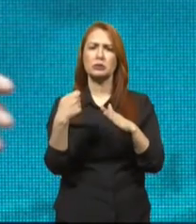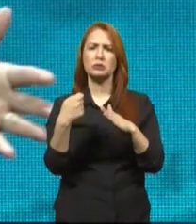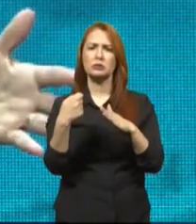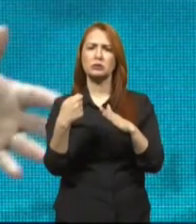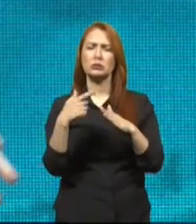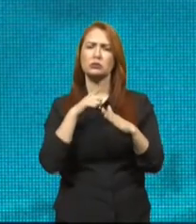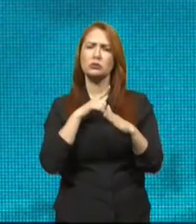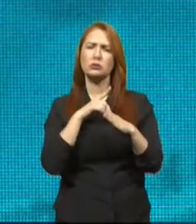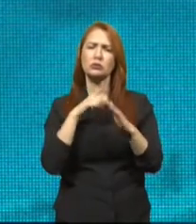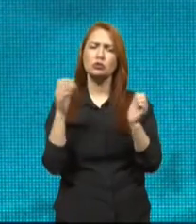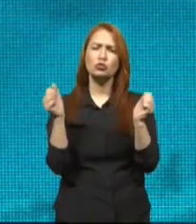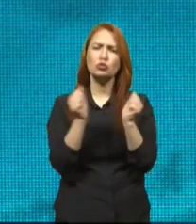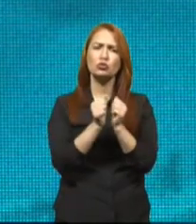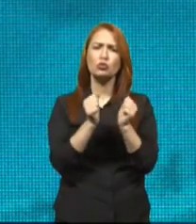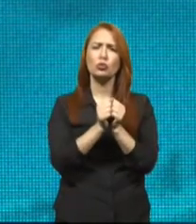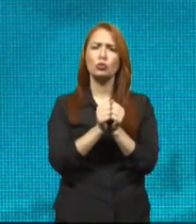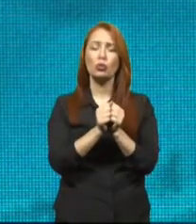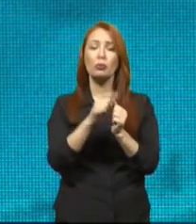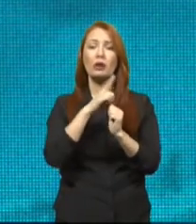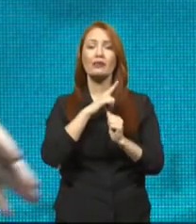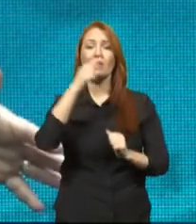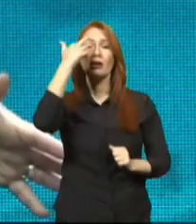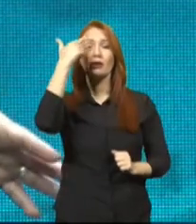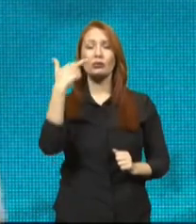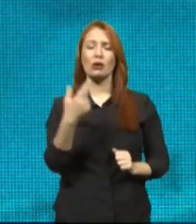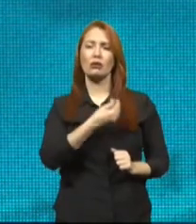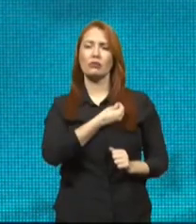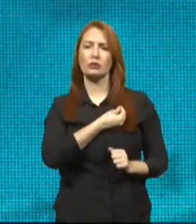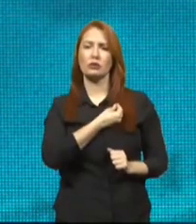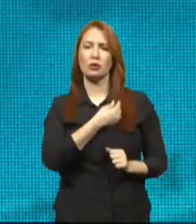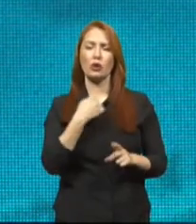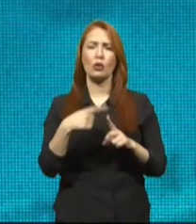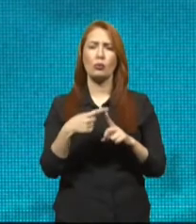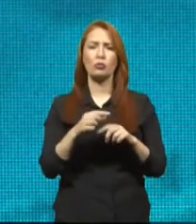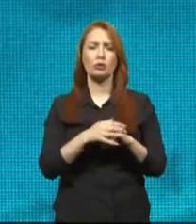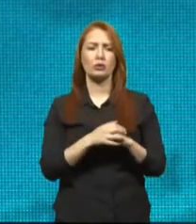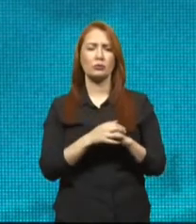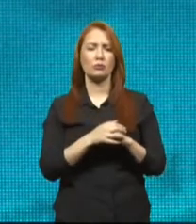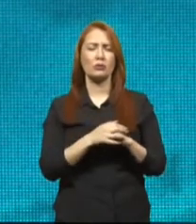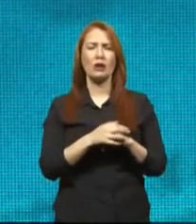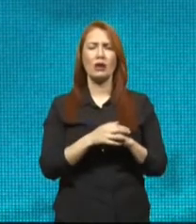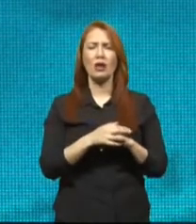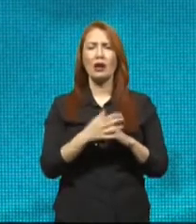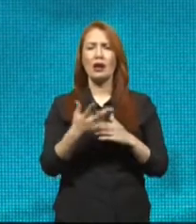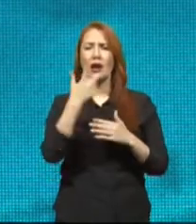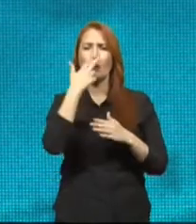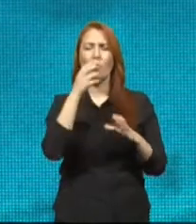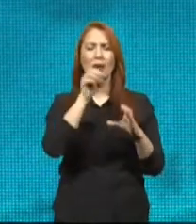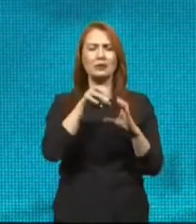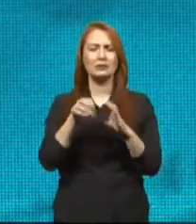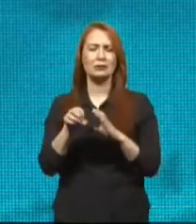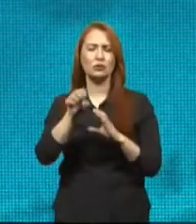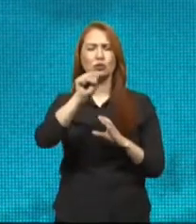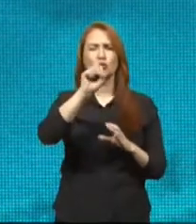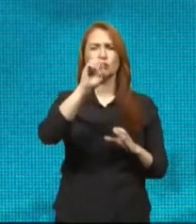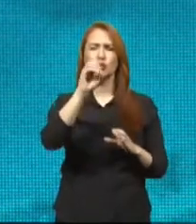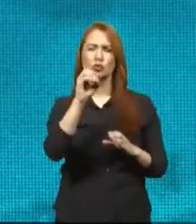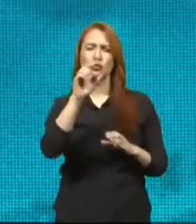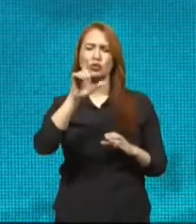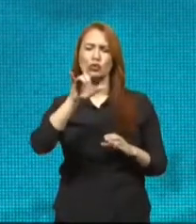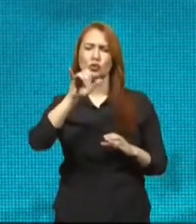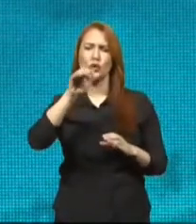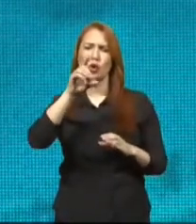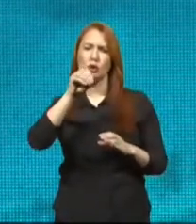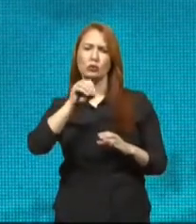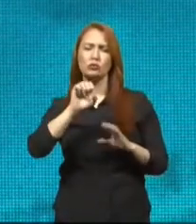coisa natural na vida de todos nós, né? Para que a nossa política nacional de resíduos sólidos seja uma realidade. Uhum. Já são 10 anos dessa política e